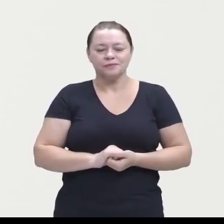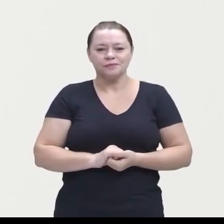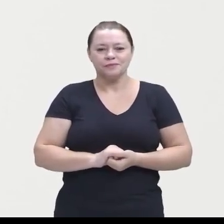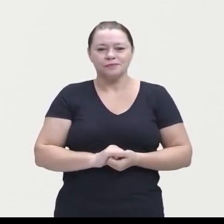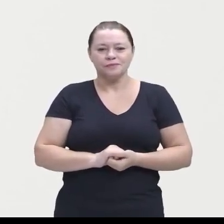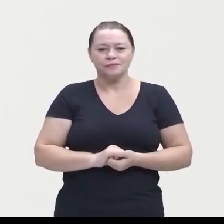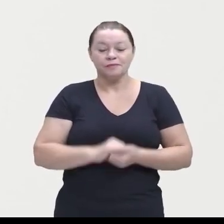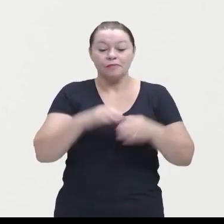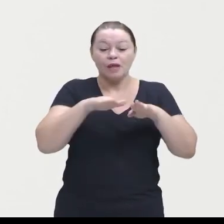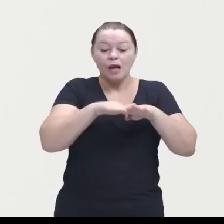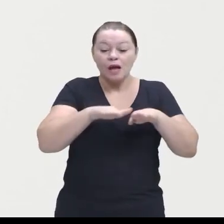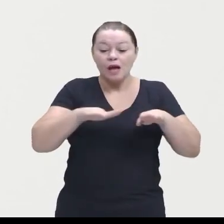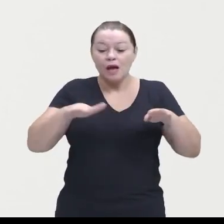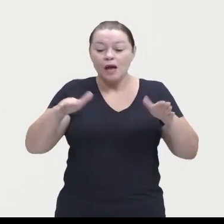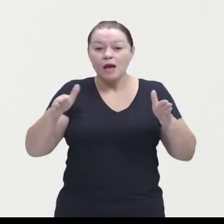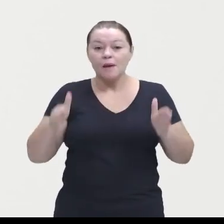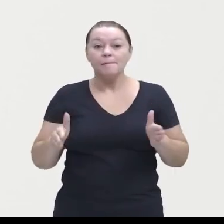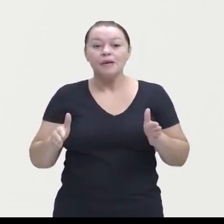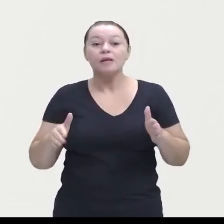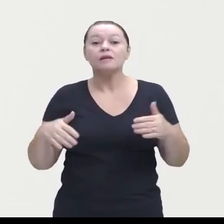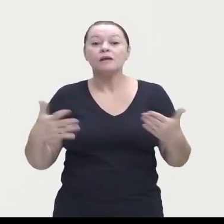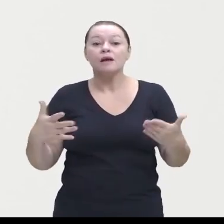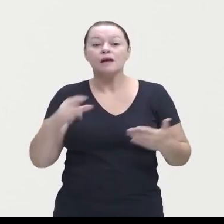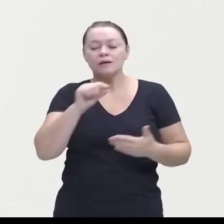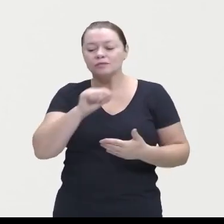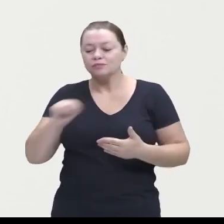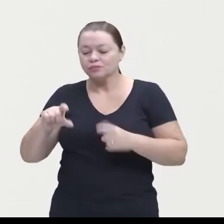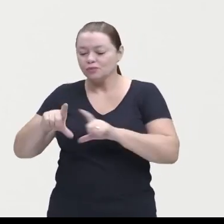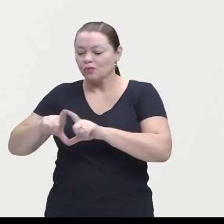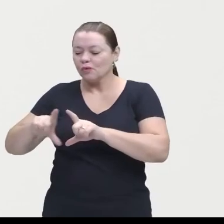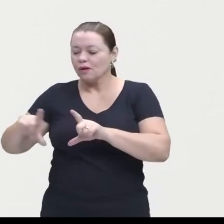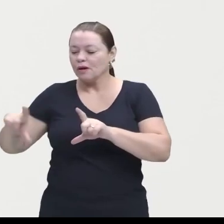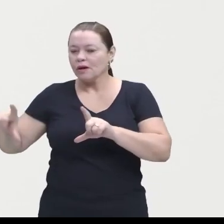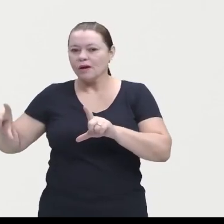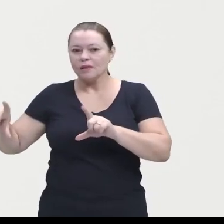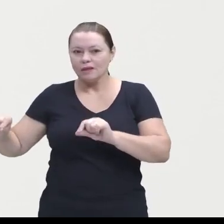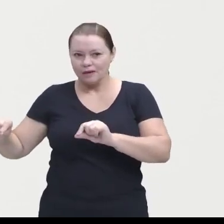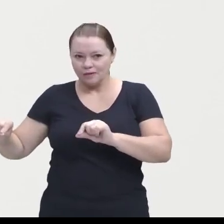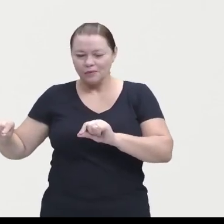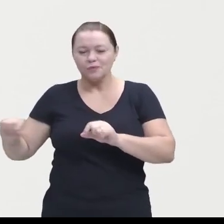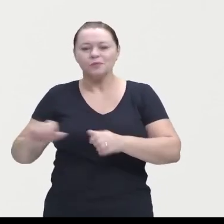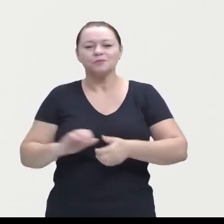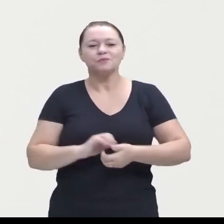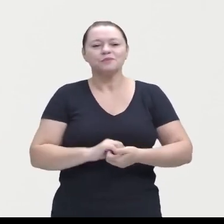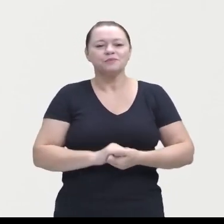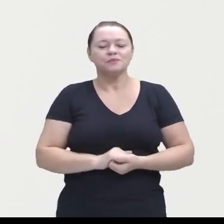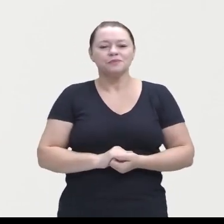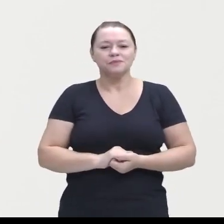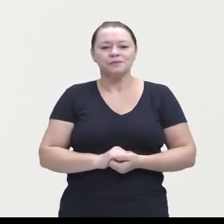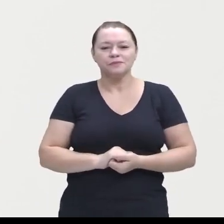A mesa, ligamos com o retângulo.